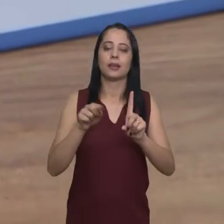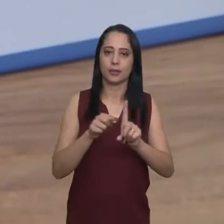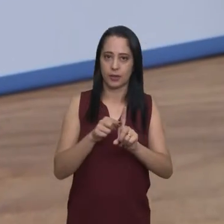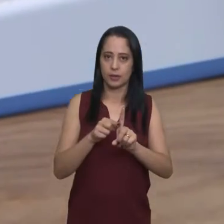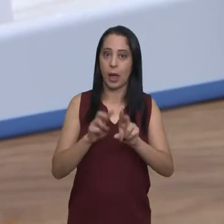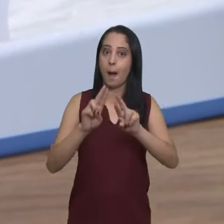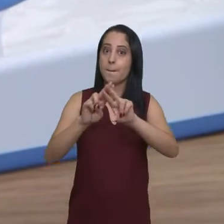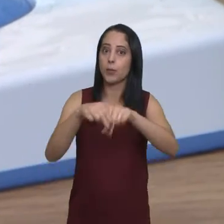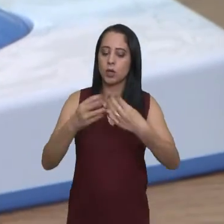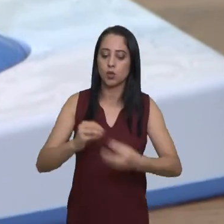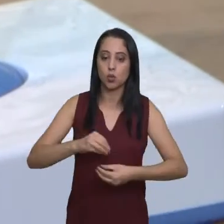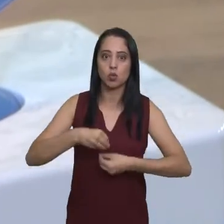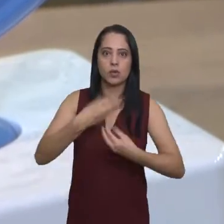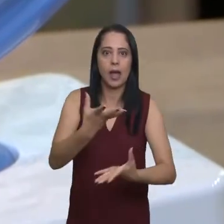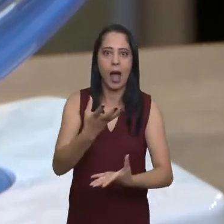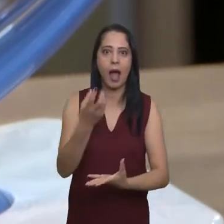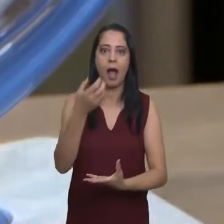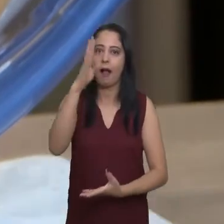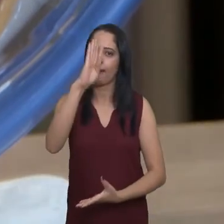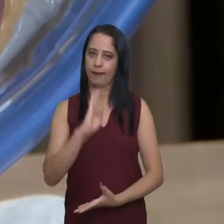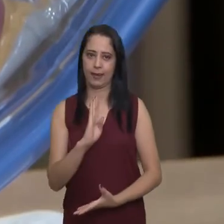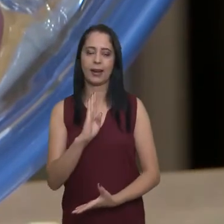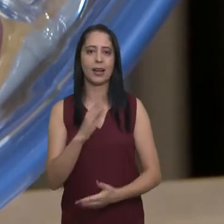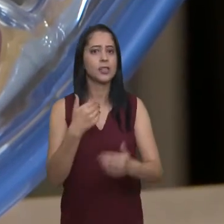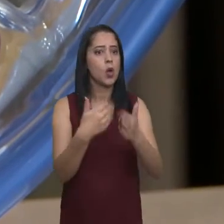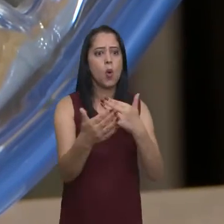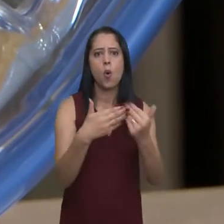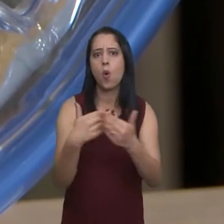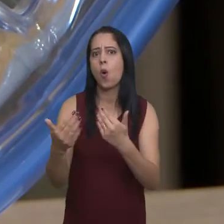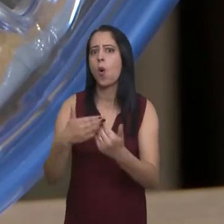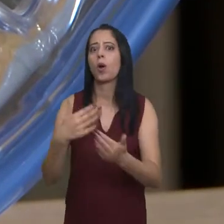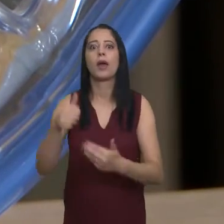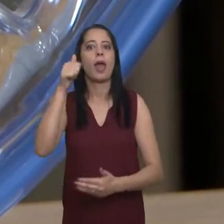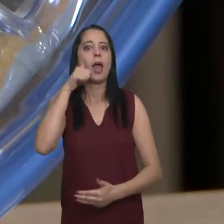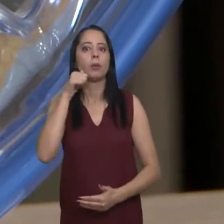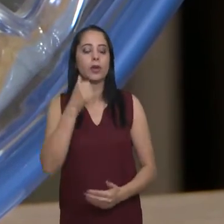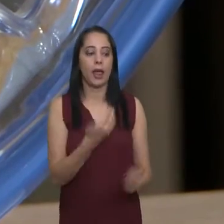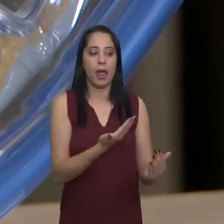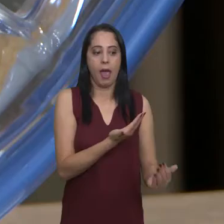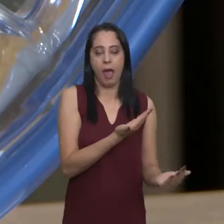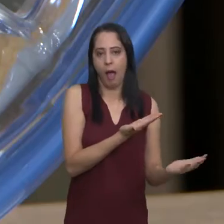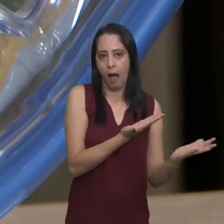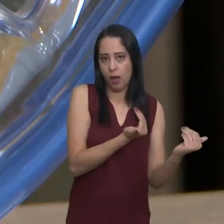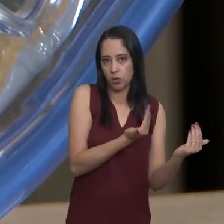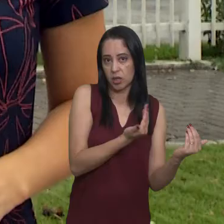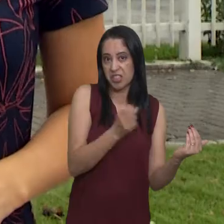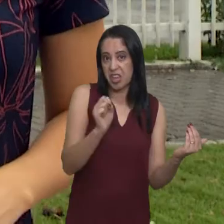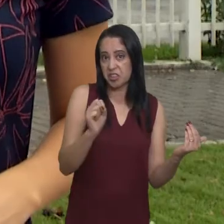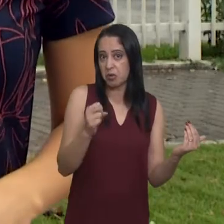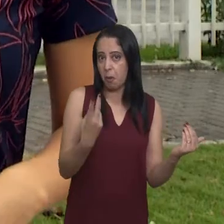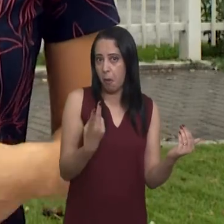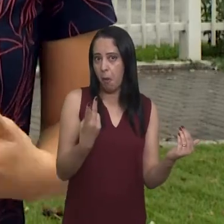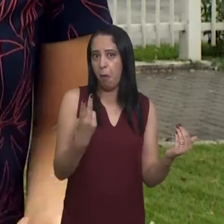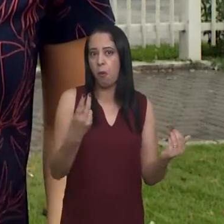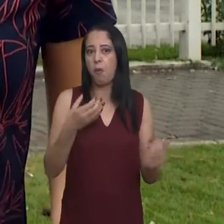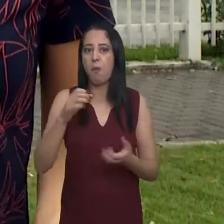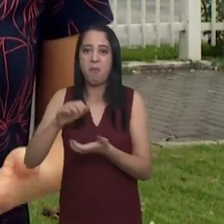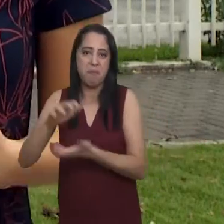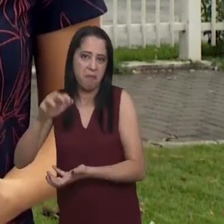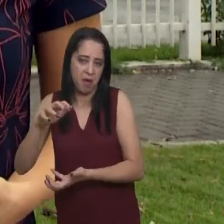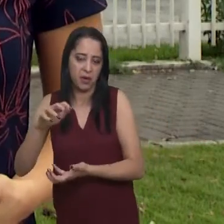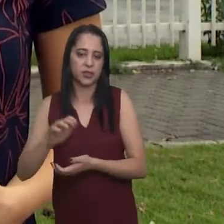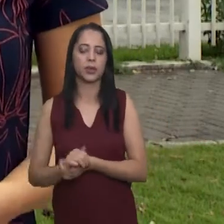DIU é fornecido de maneira gratuita pela rede pública a qualquer mulher da adolescência à menopausa. Uma pesquisa